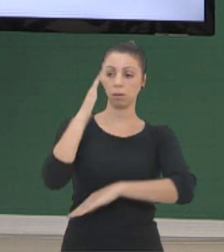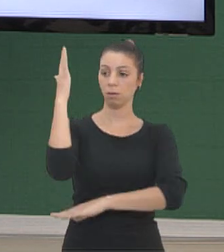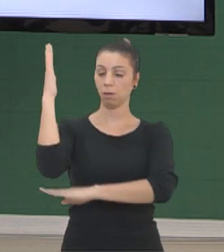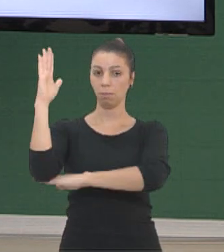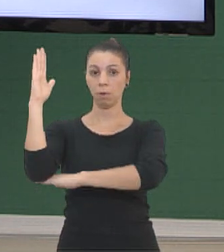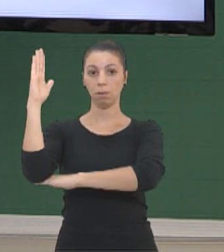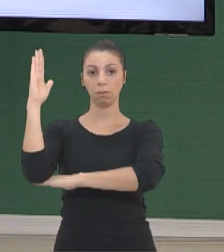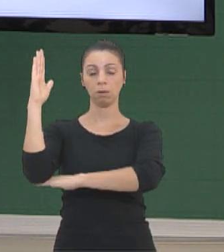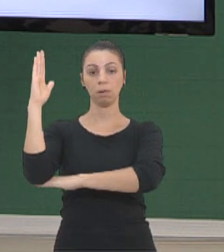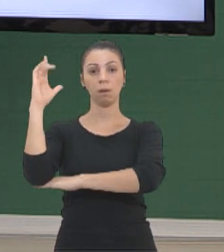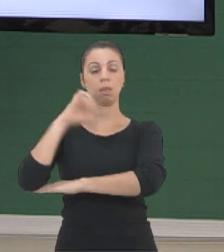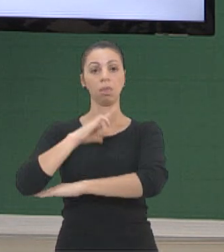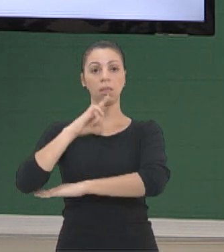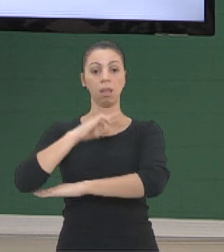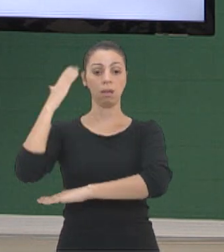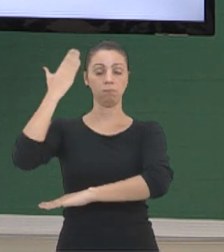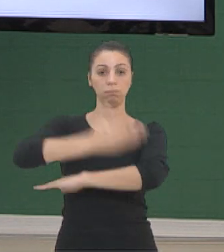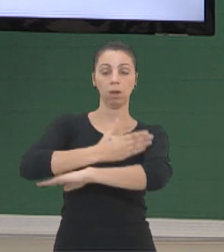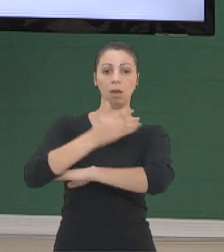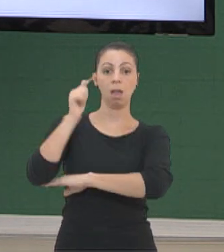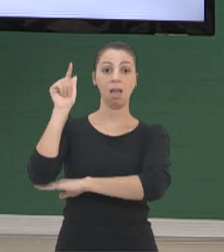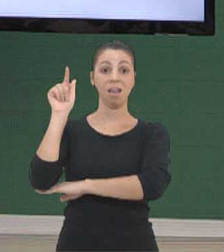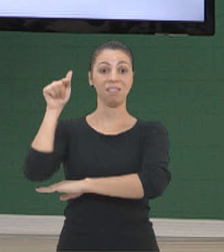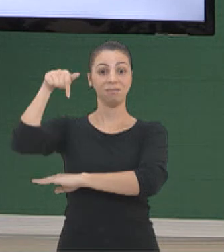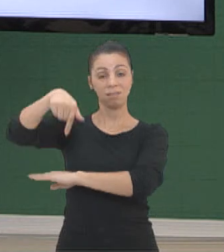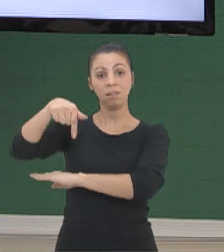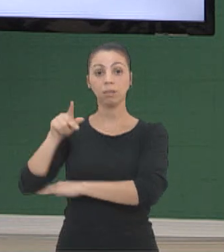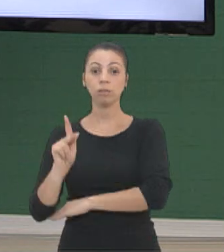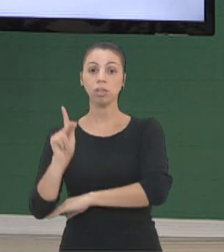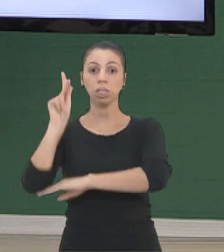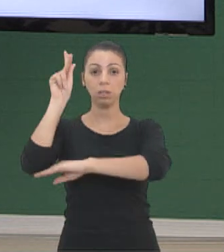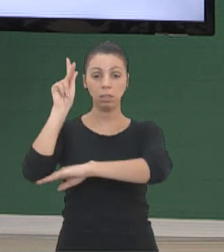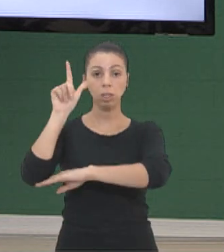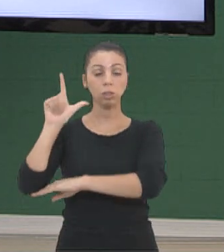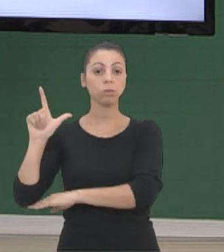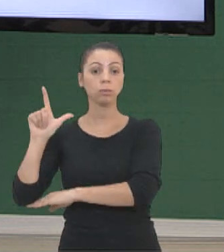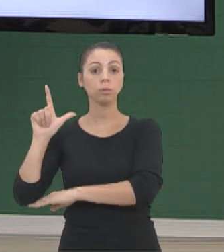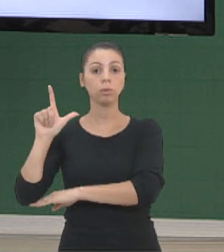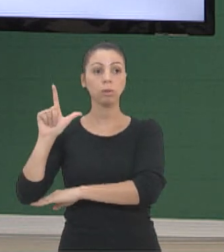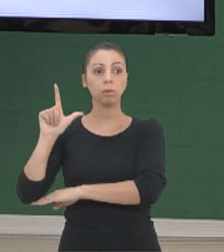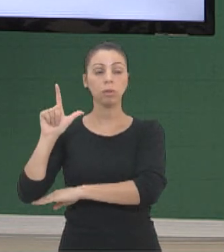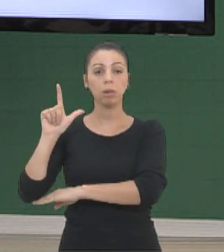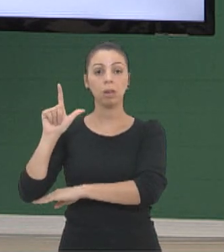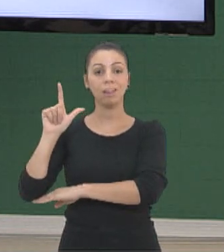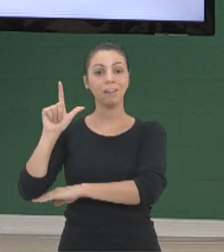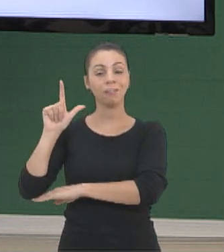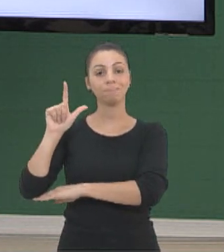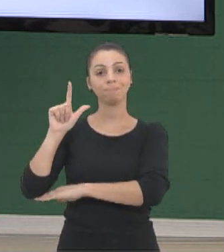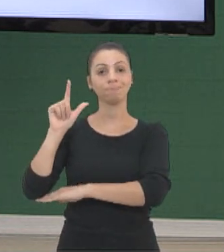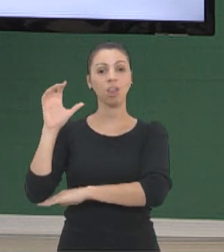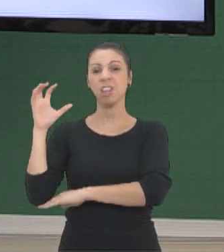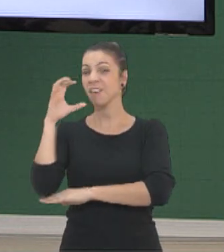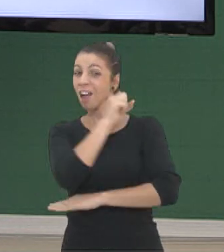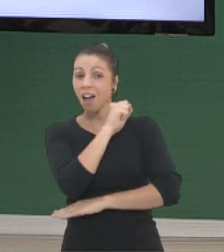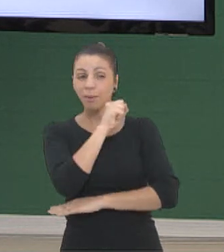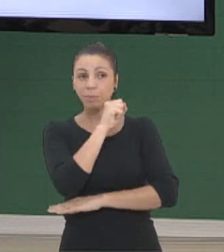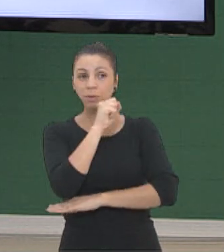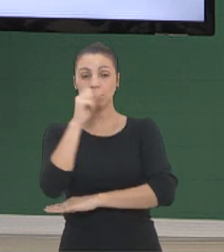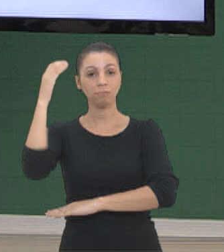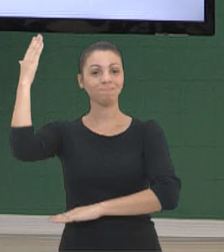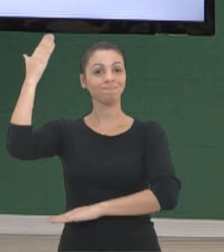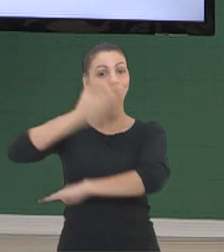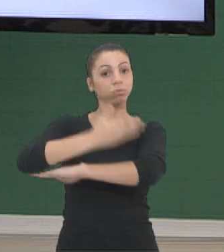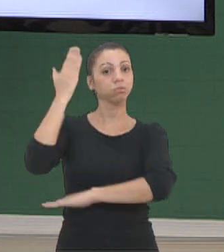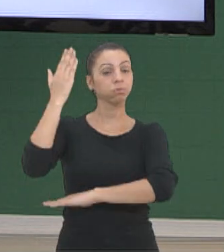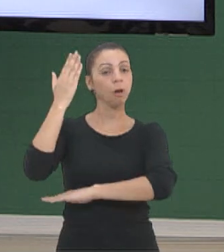lâmina que pesa 7 quilos, uma esfera de 1 quilo, um bloco de 30 quilos e a velocidade de 24 km por hora. Você já